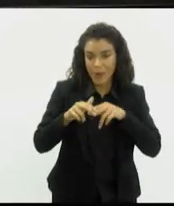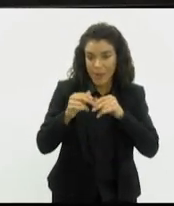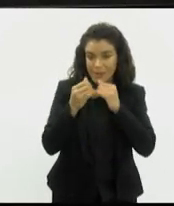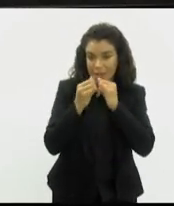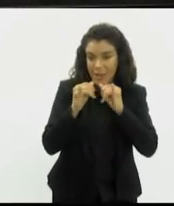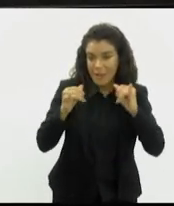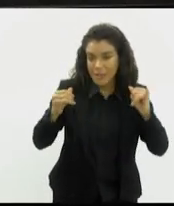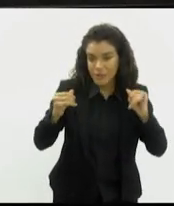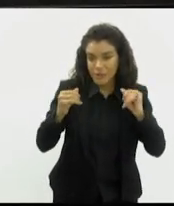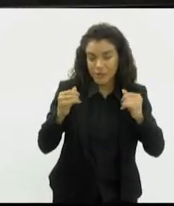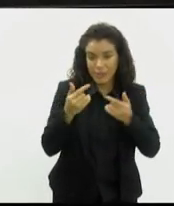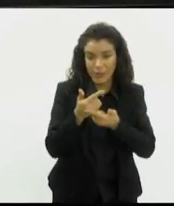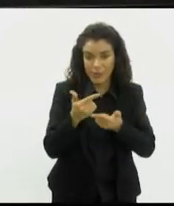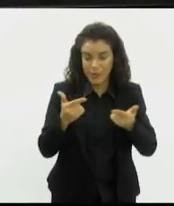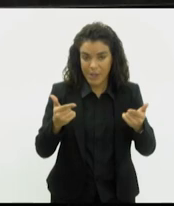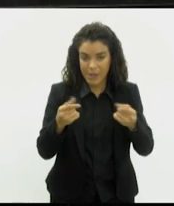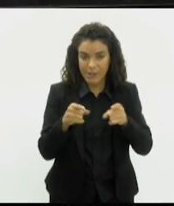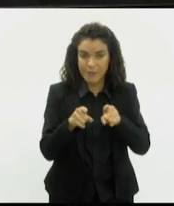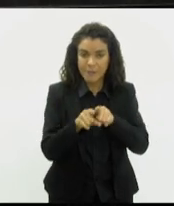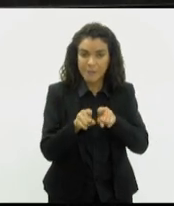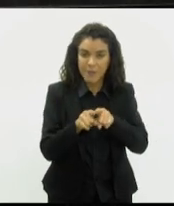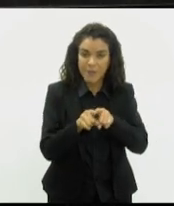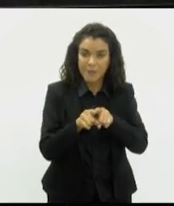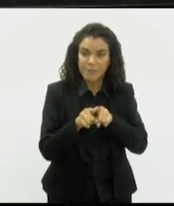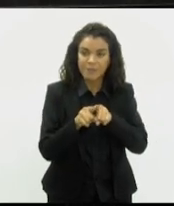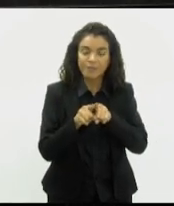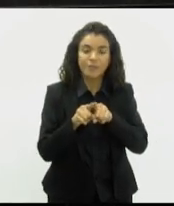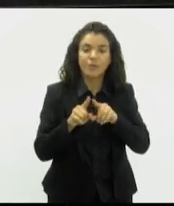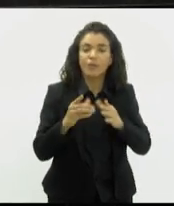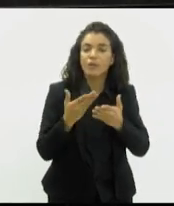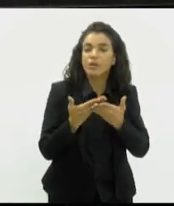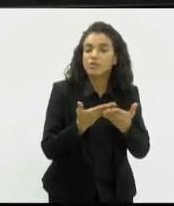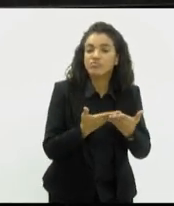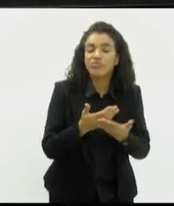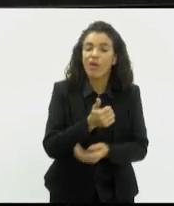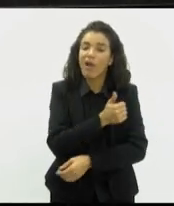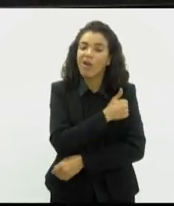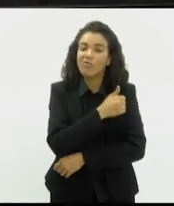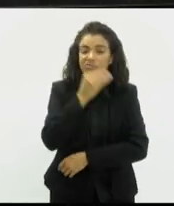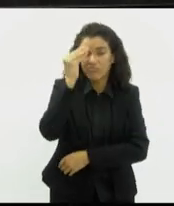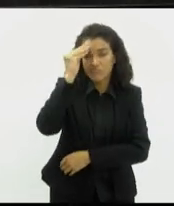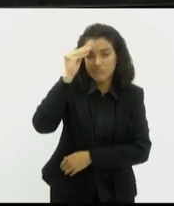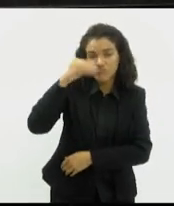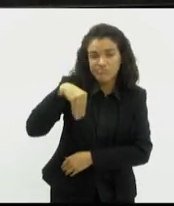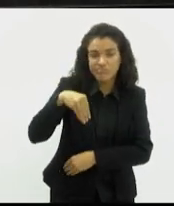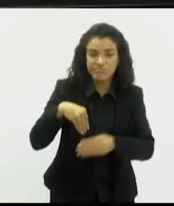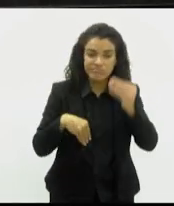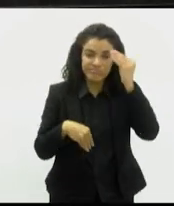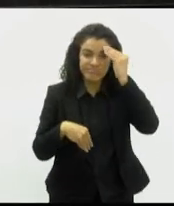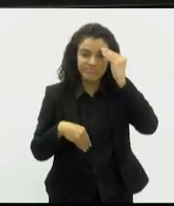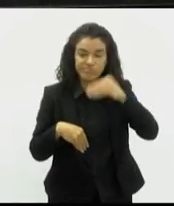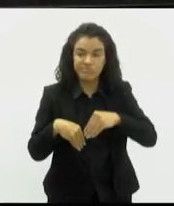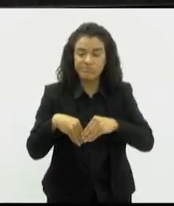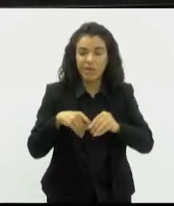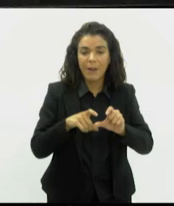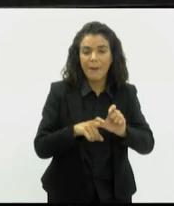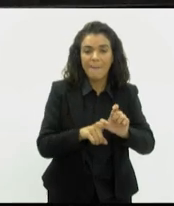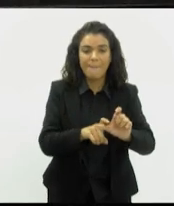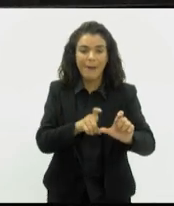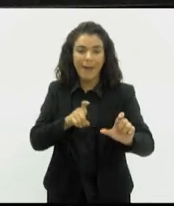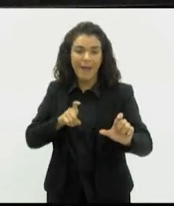elétrica. É crescente o número de estudantes que simplesmente desistem de estudar. A evasão